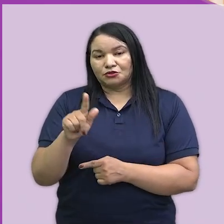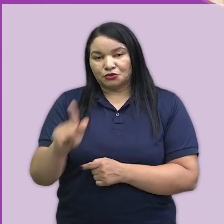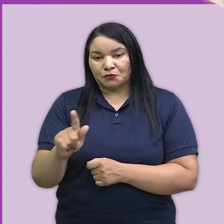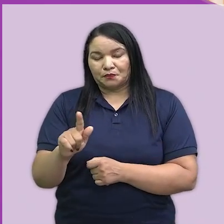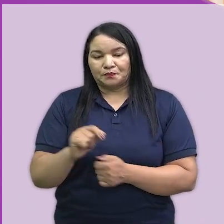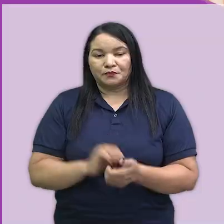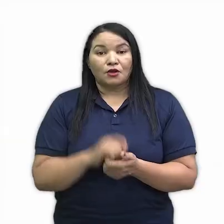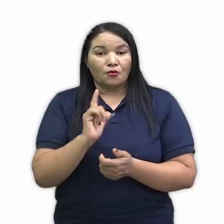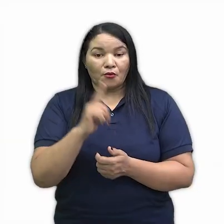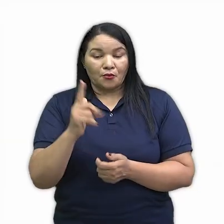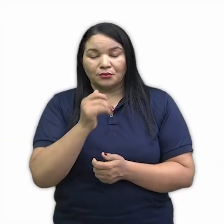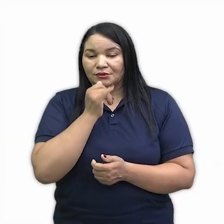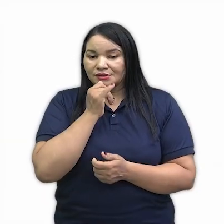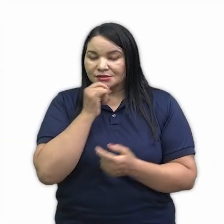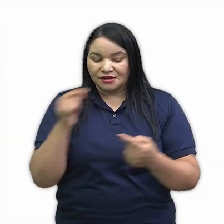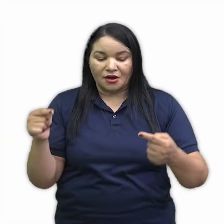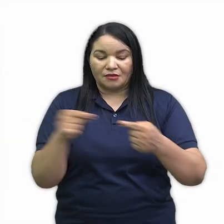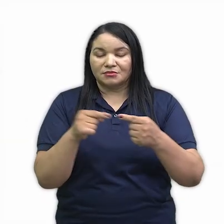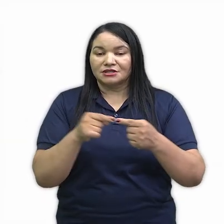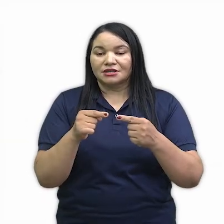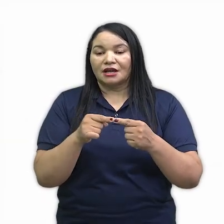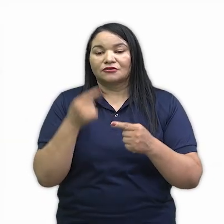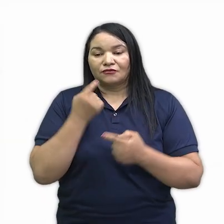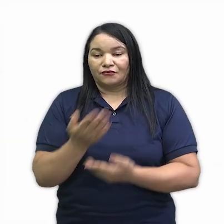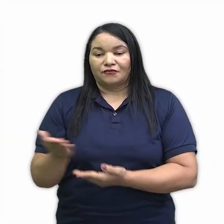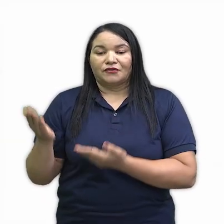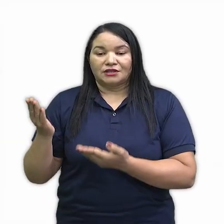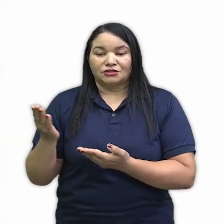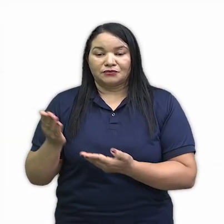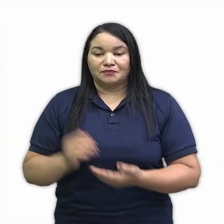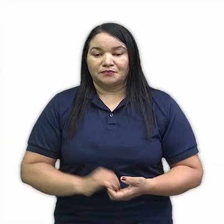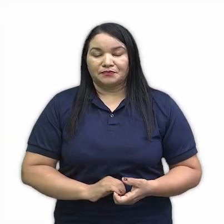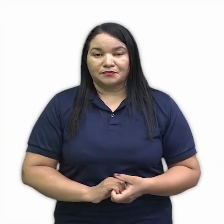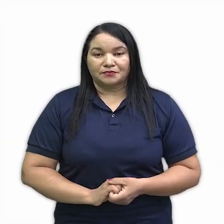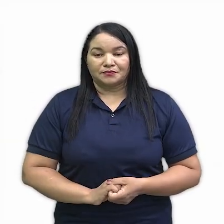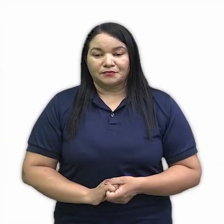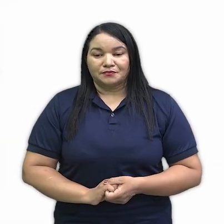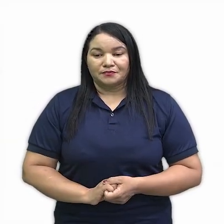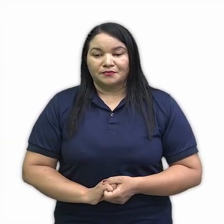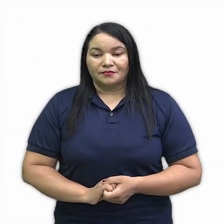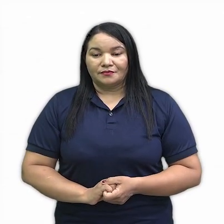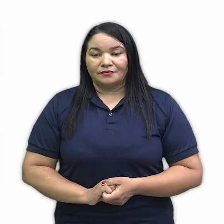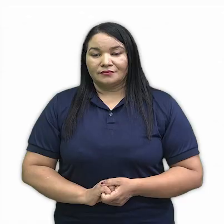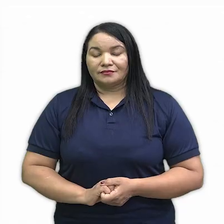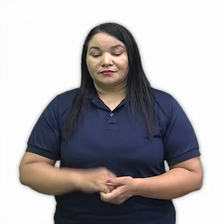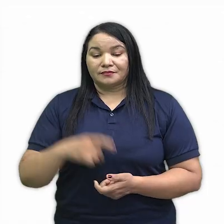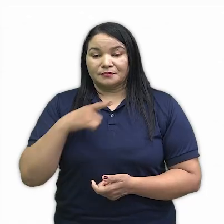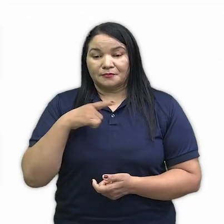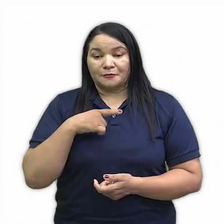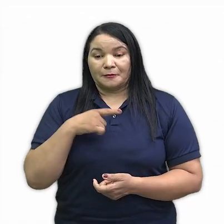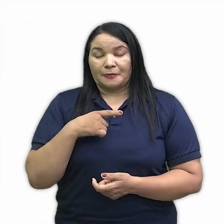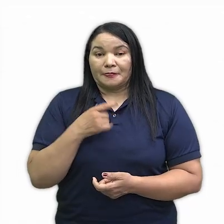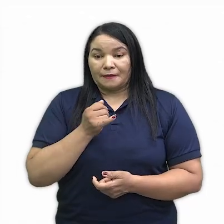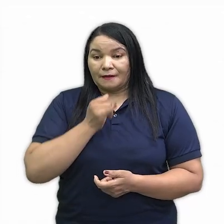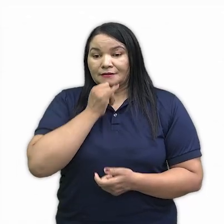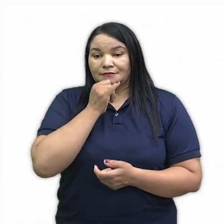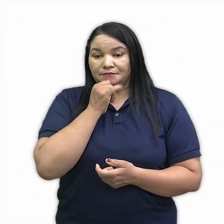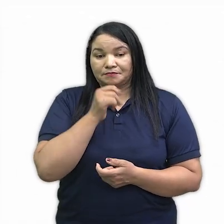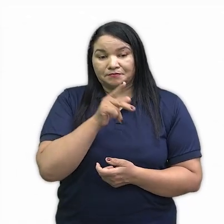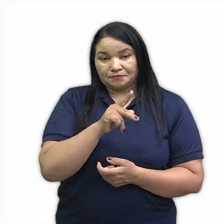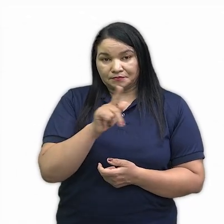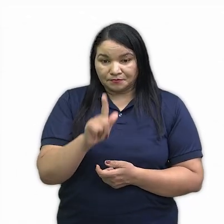mais exemplos aplicados aí à nossa PG, acompanhe comigo. Então nós temos aí mais um exemplo, né? Uma